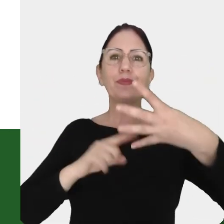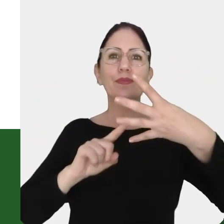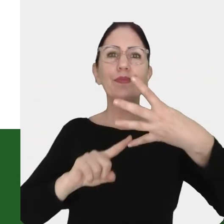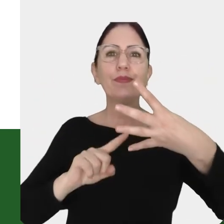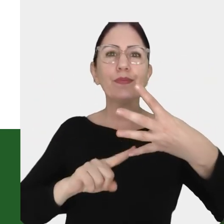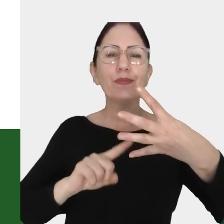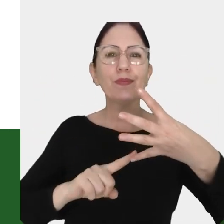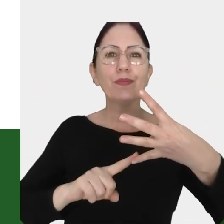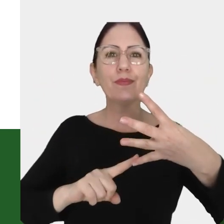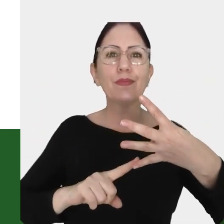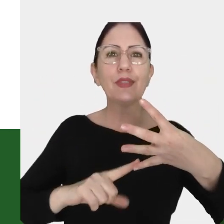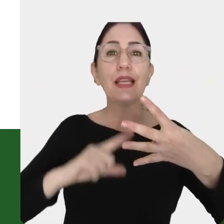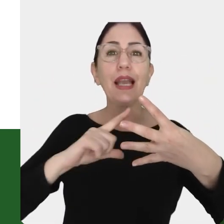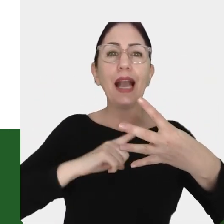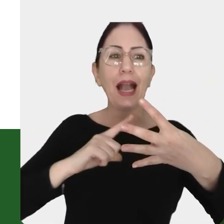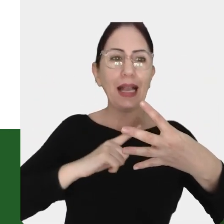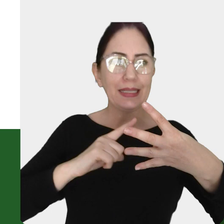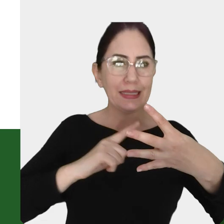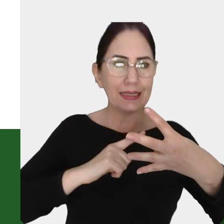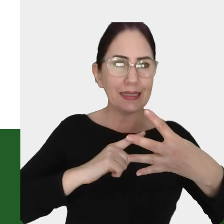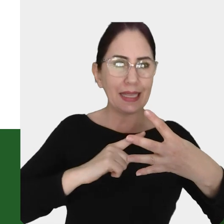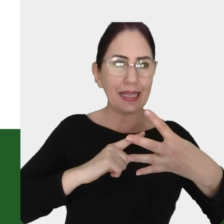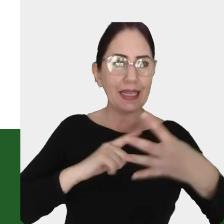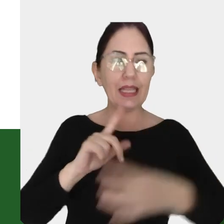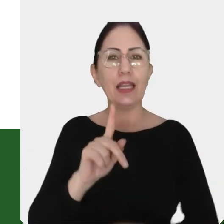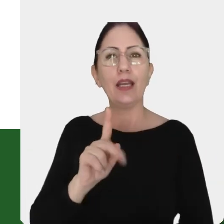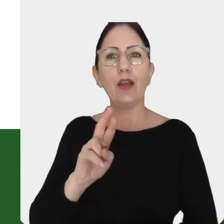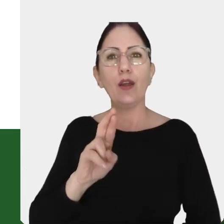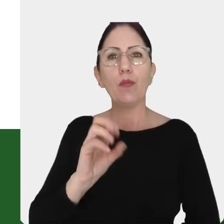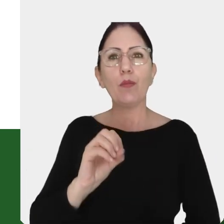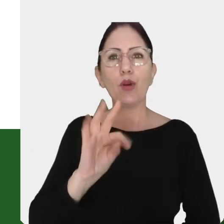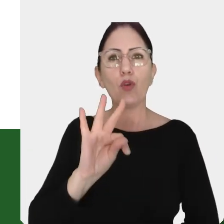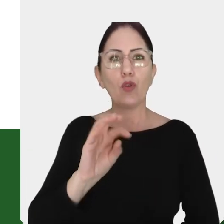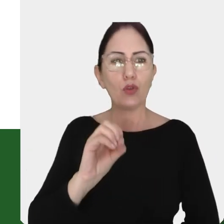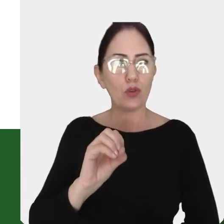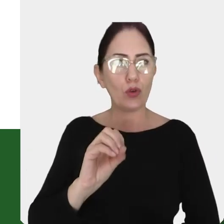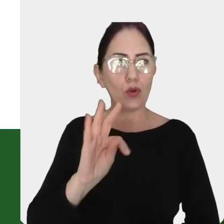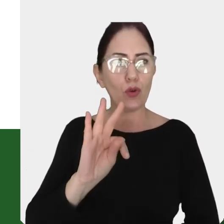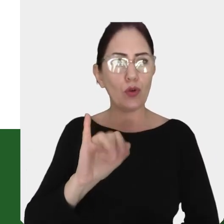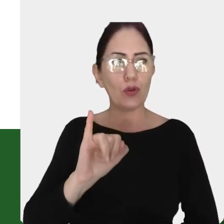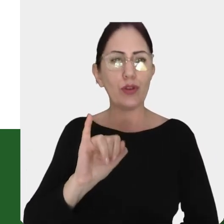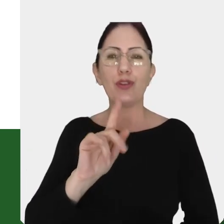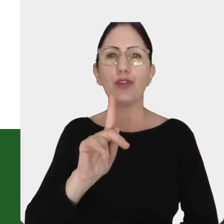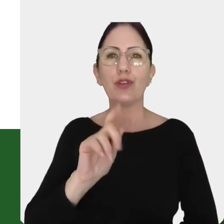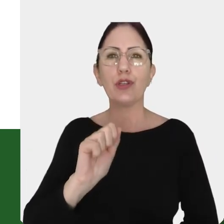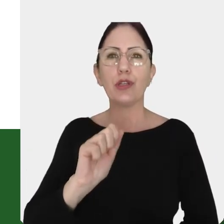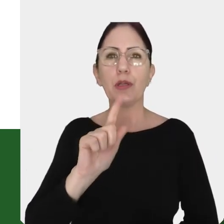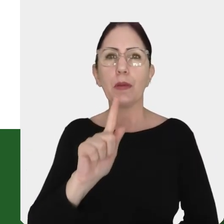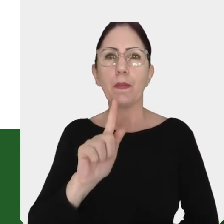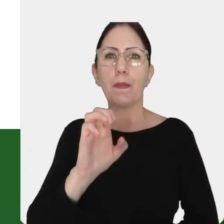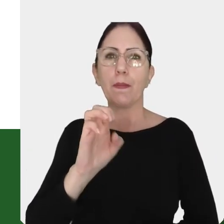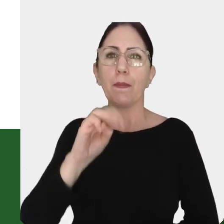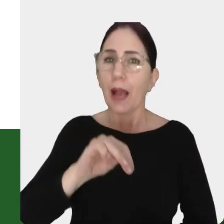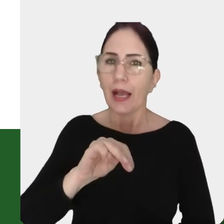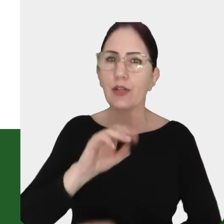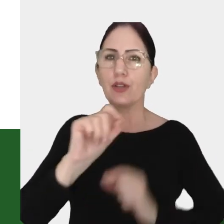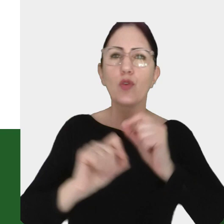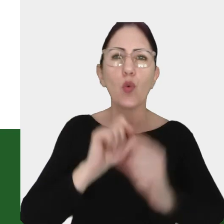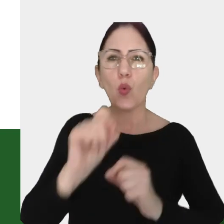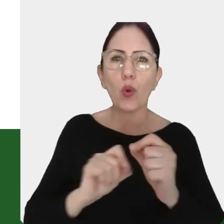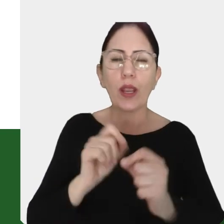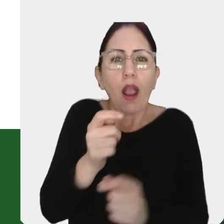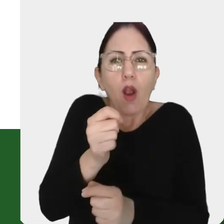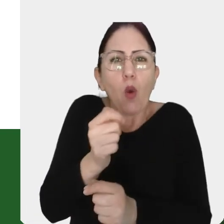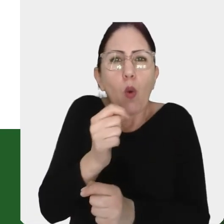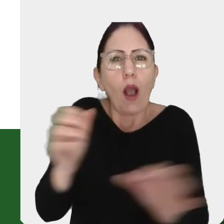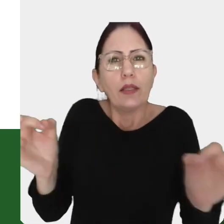E aí, por último, a gente tem a prototipagem, que seria o mais perto do real, que aí seria a gente